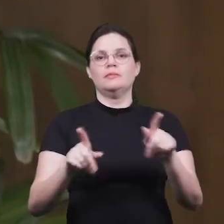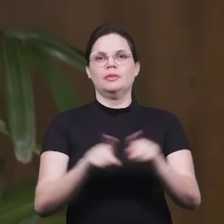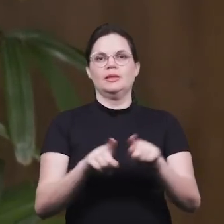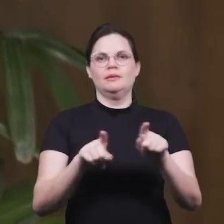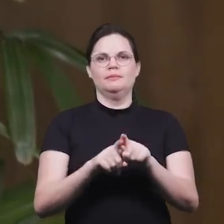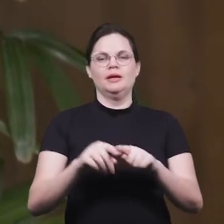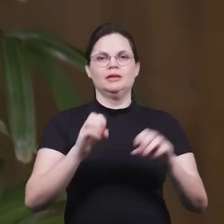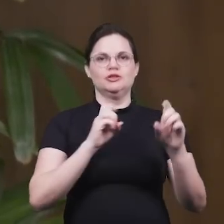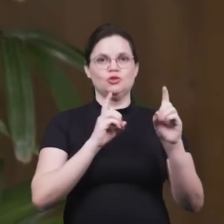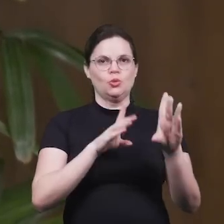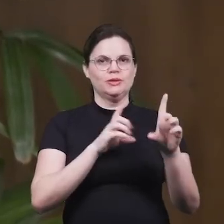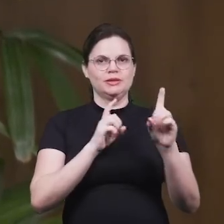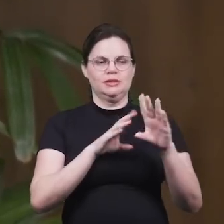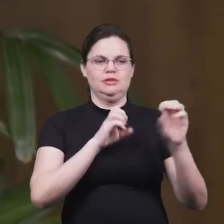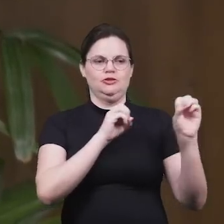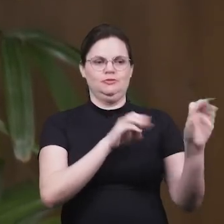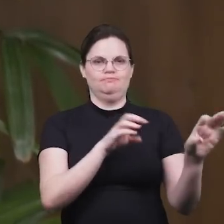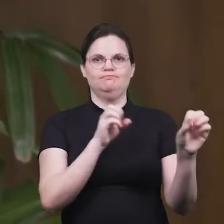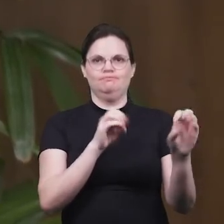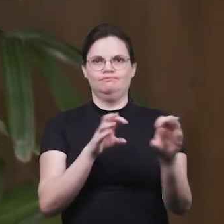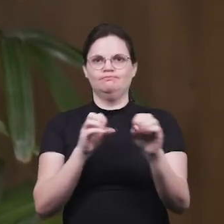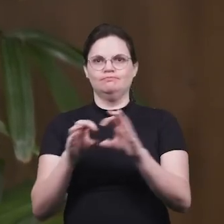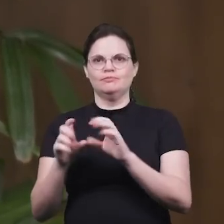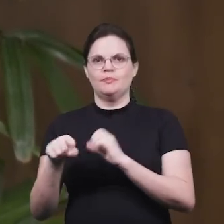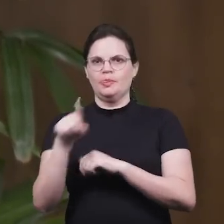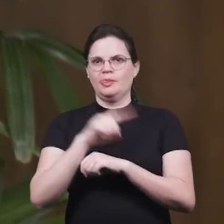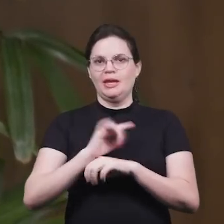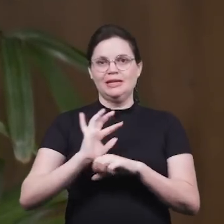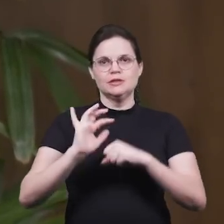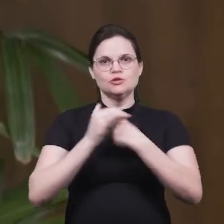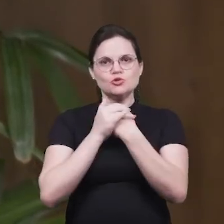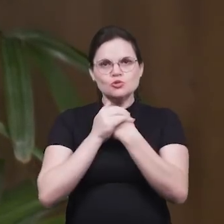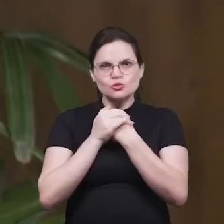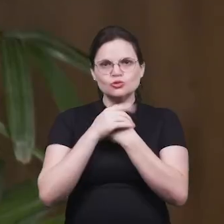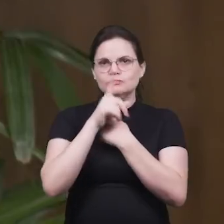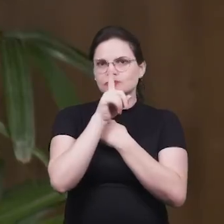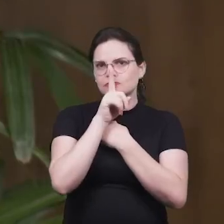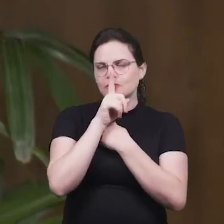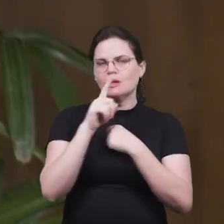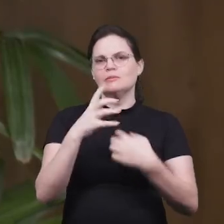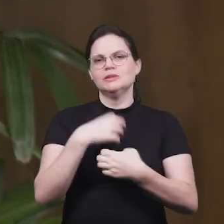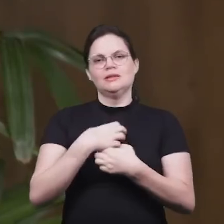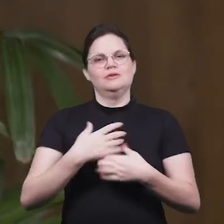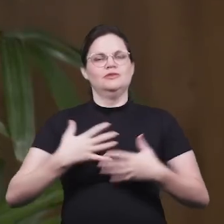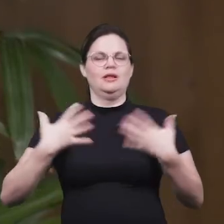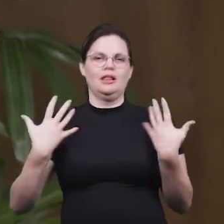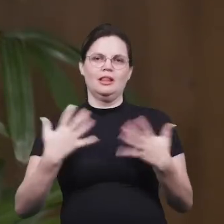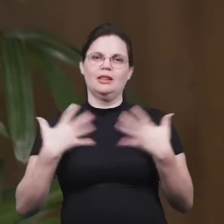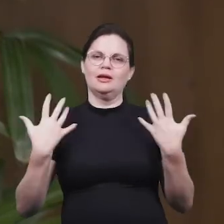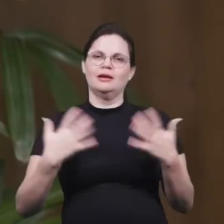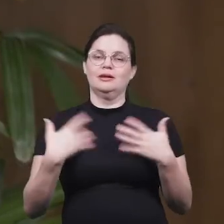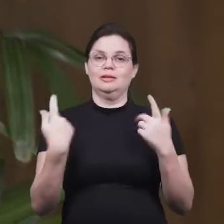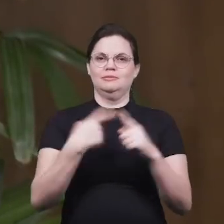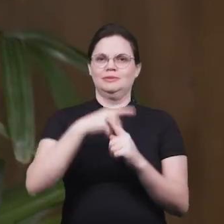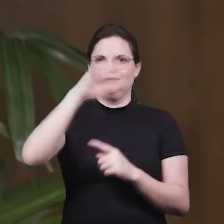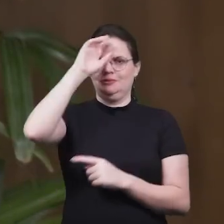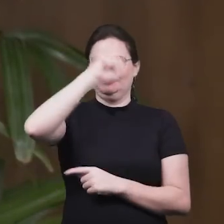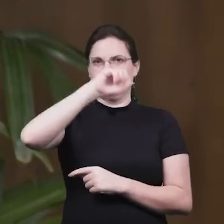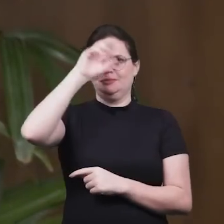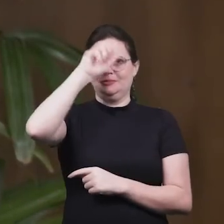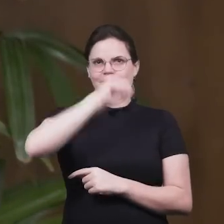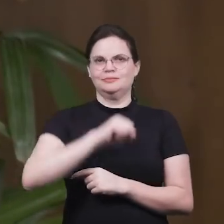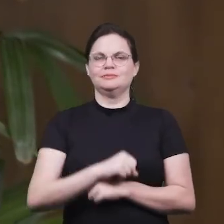compartilhando as doutrinas da obra, eles estão com muita alegria recebendo, porque essa